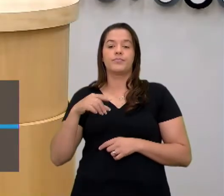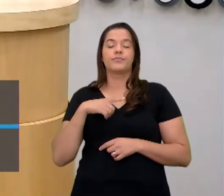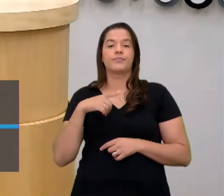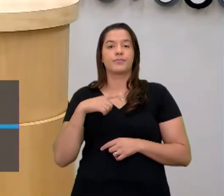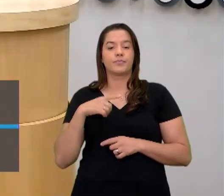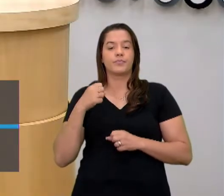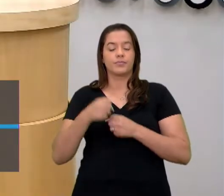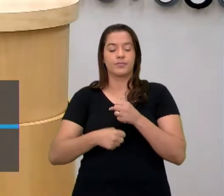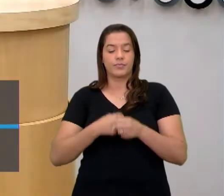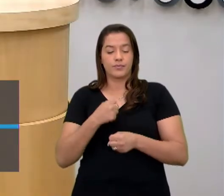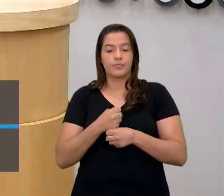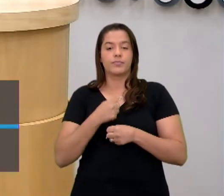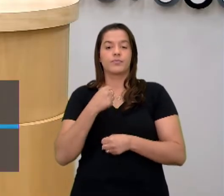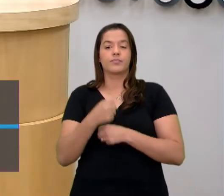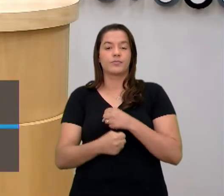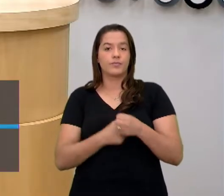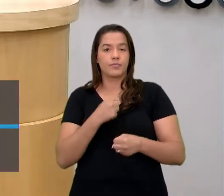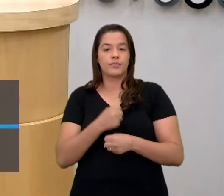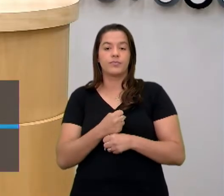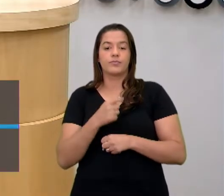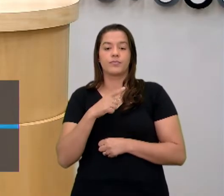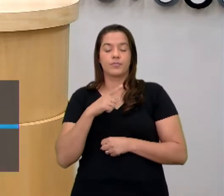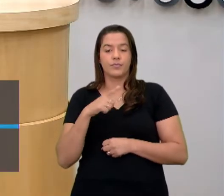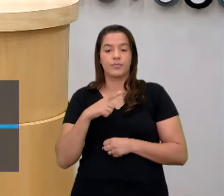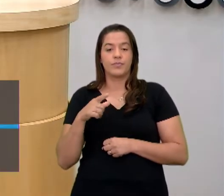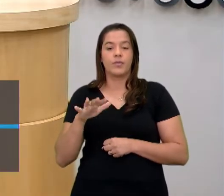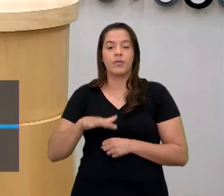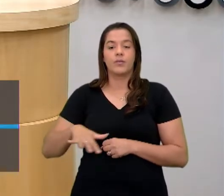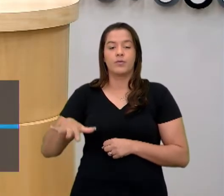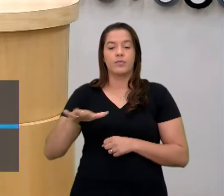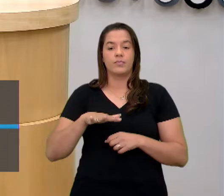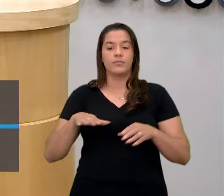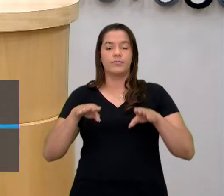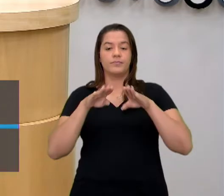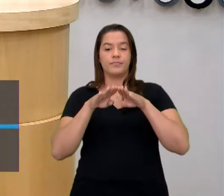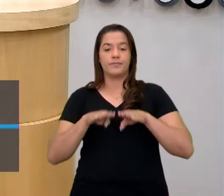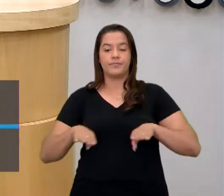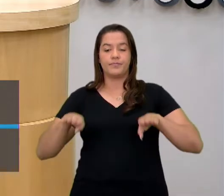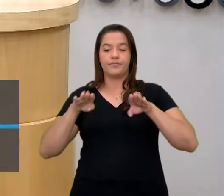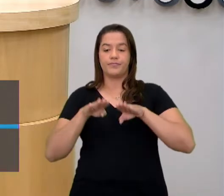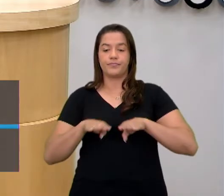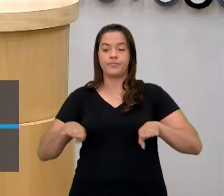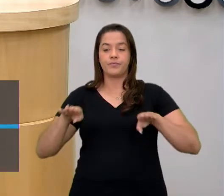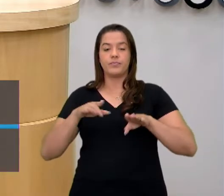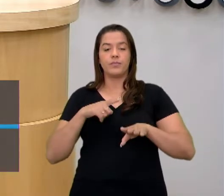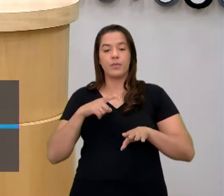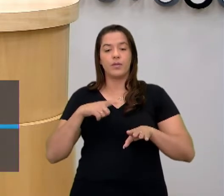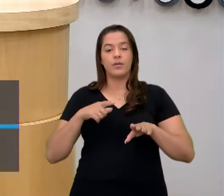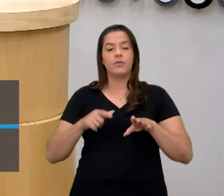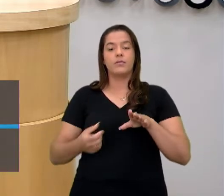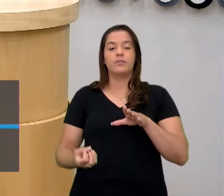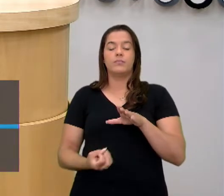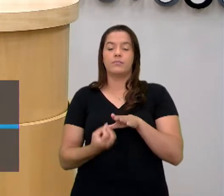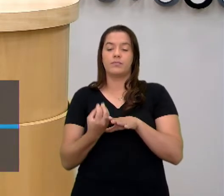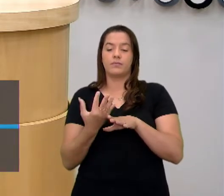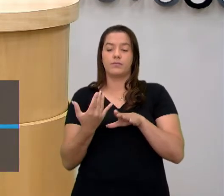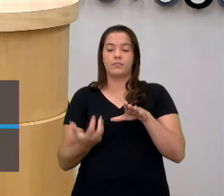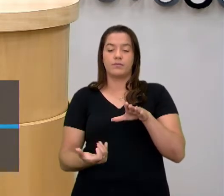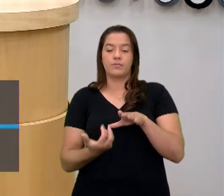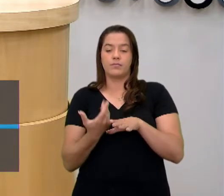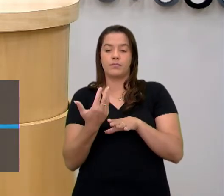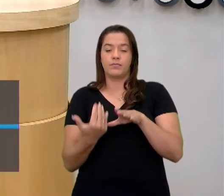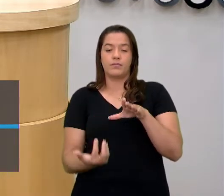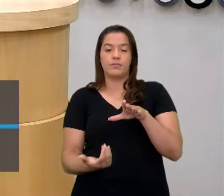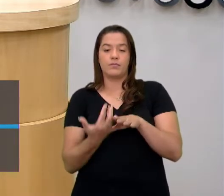tanto na parte do assoalho oceânico, porque vai, né, saindo, né, a lava vai